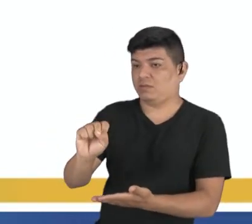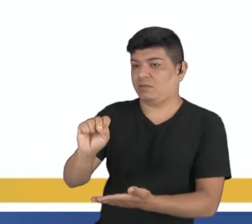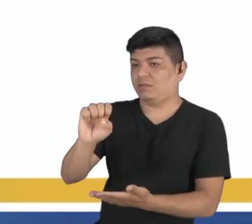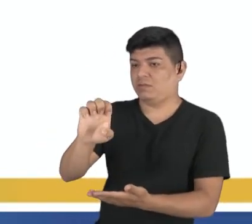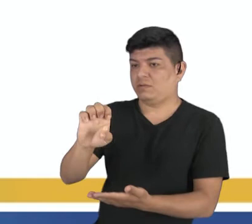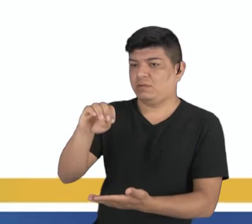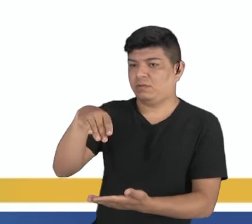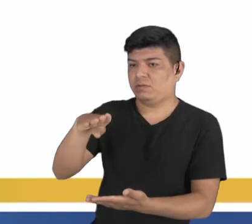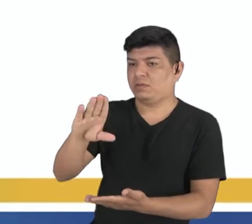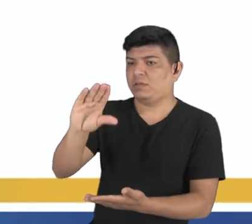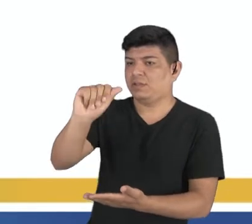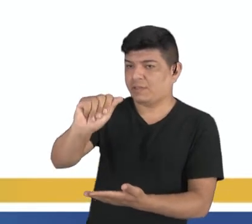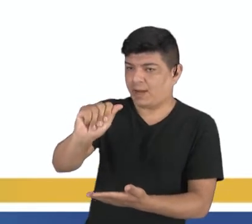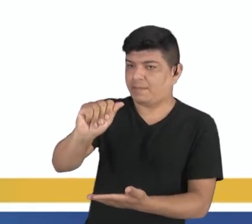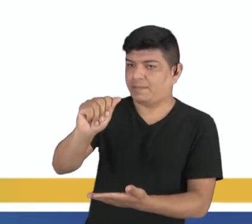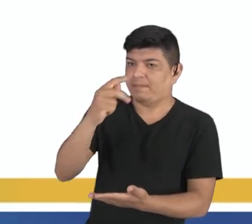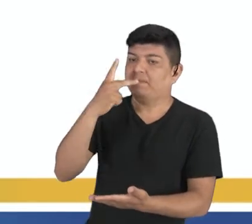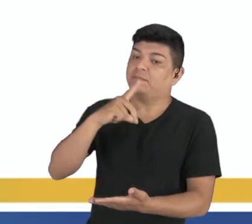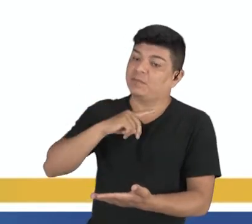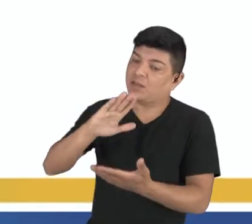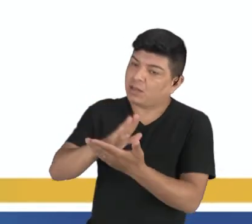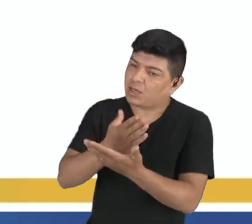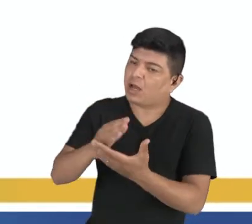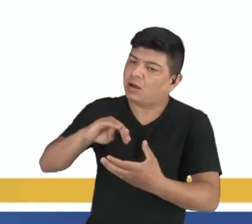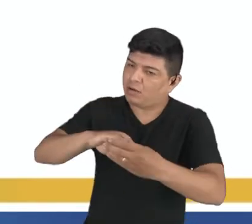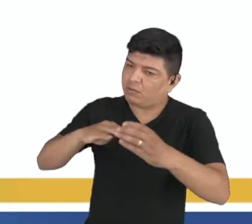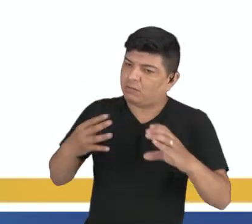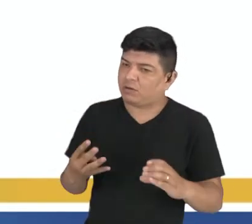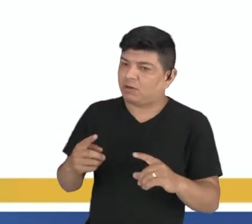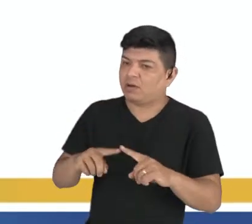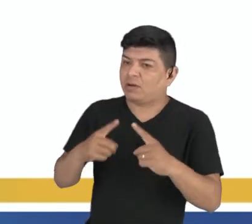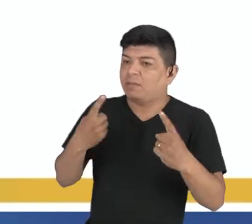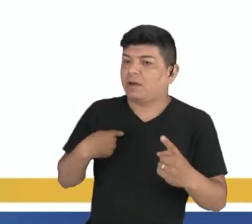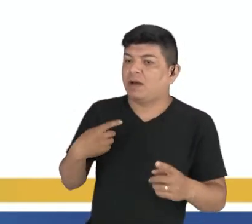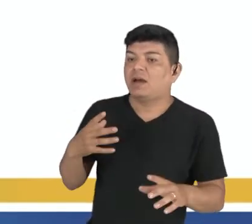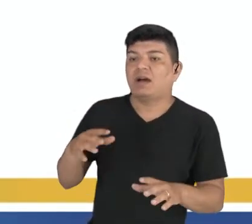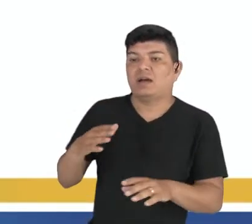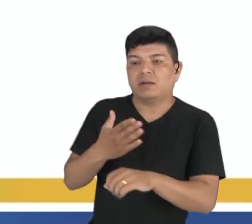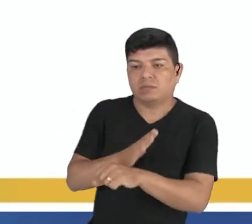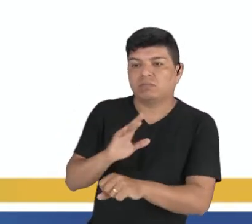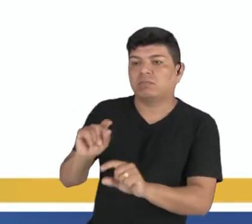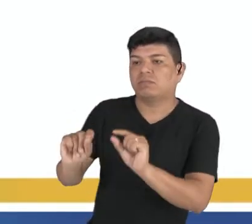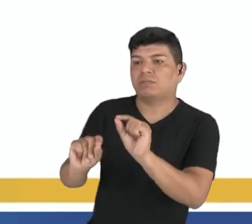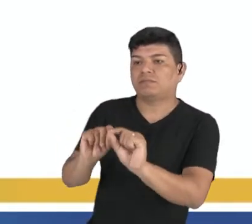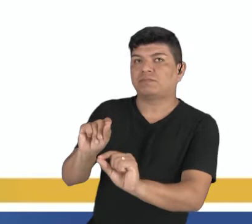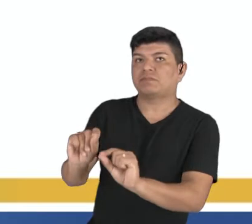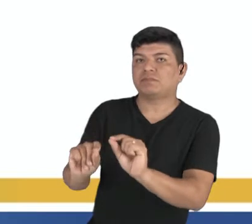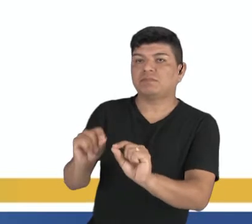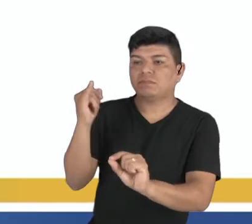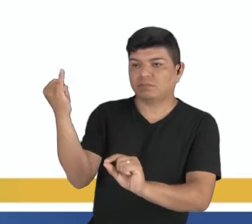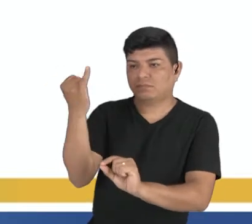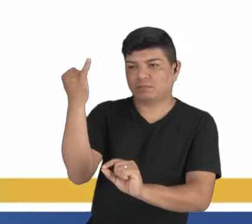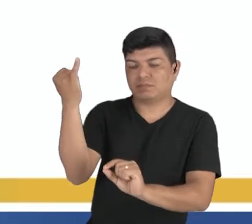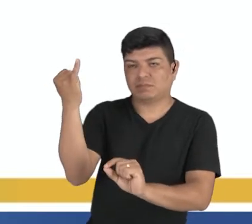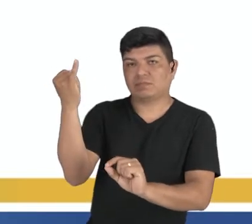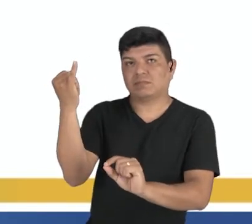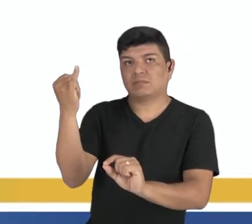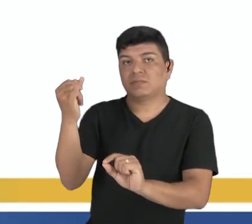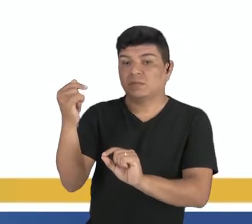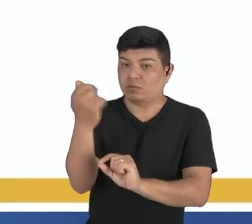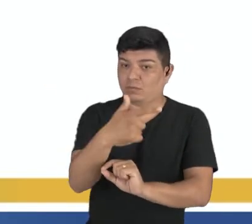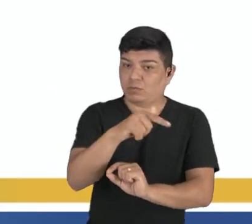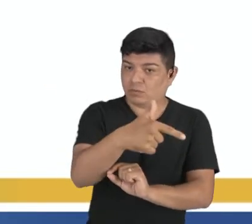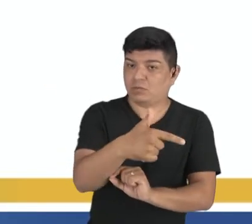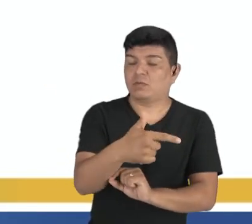um pouco das características da Kizomba, ela é um pouquinho mais dinâmica, digamos assim, e é interessante.